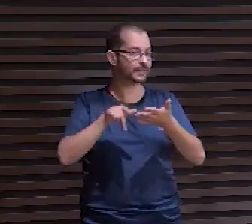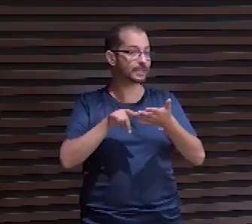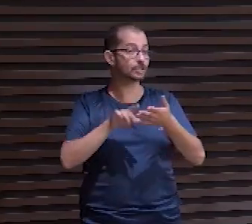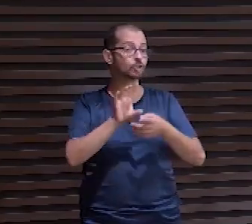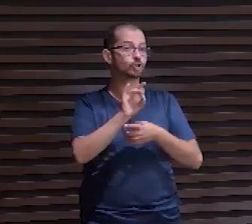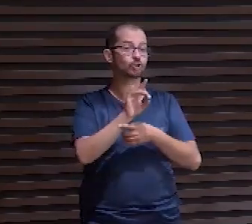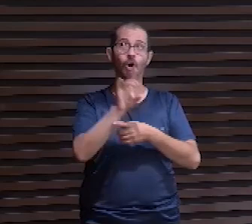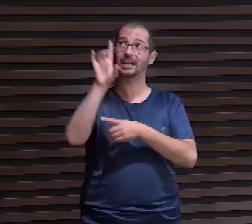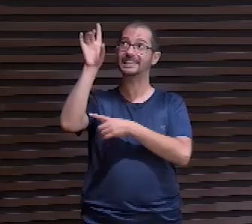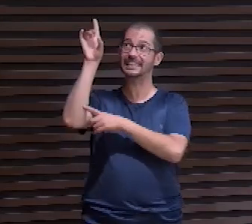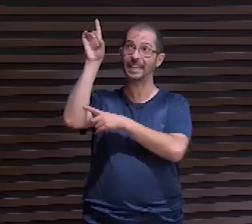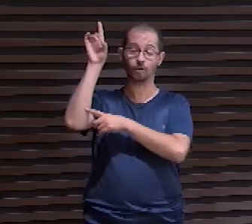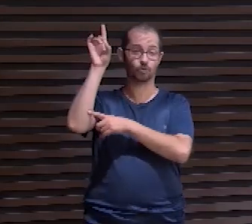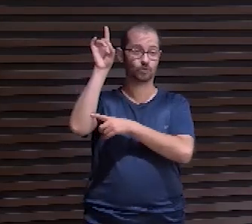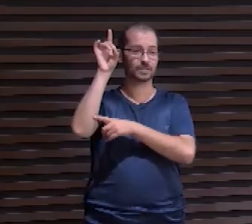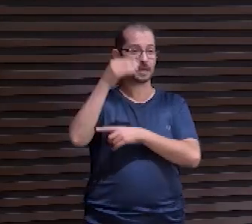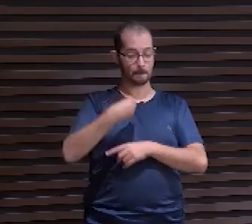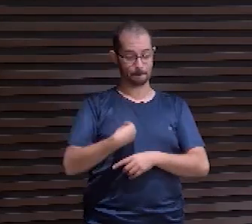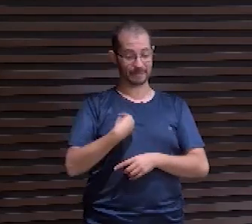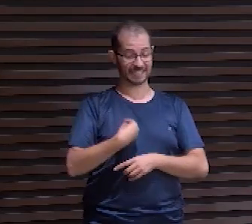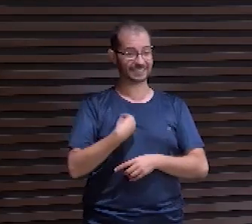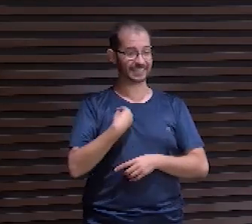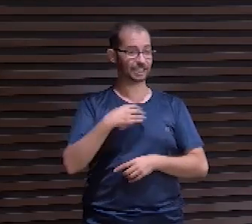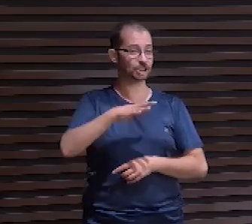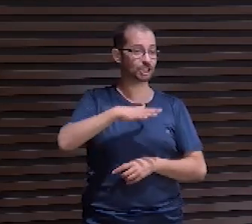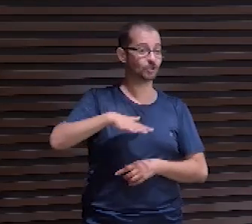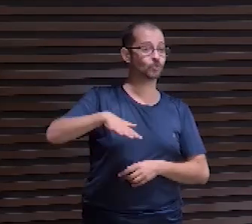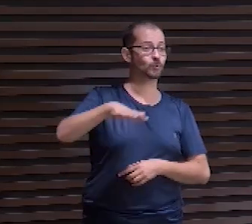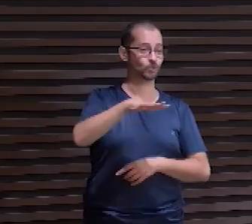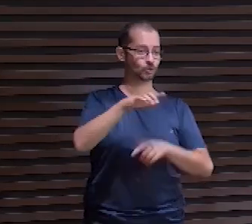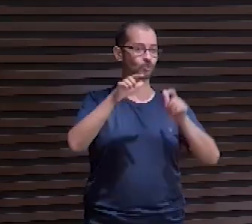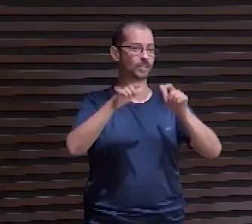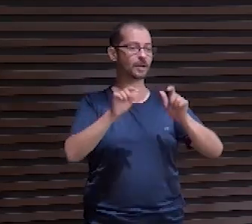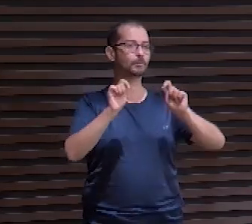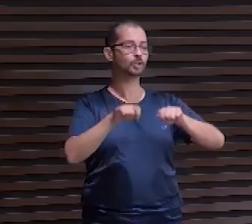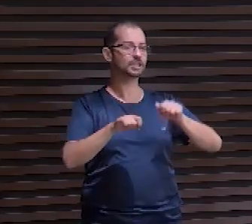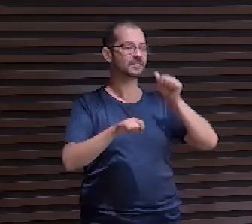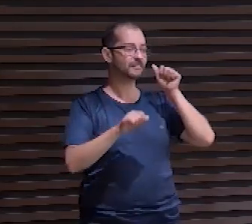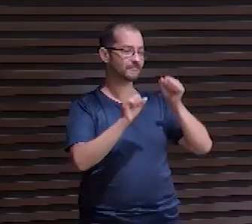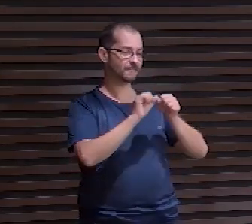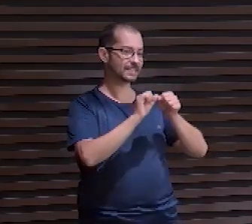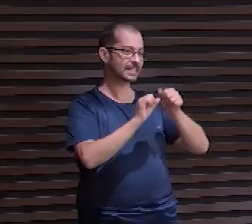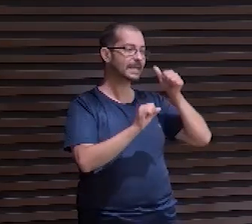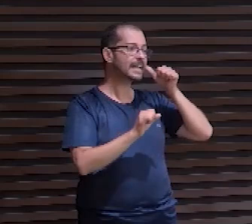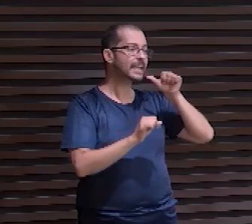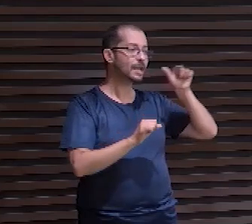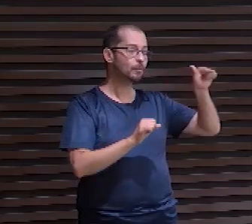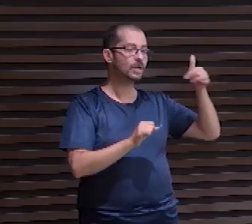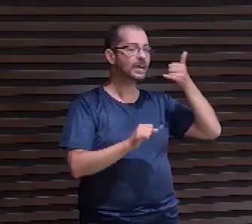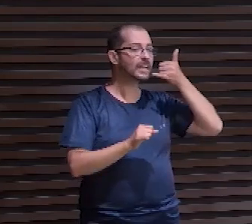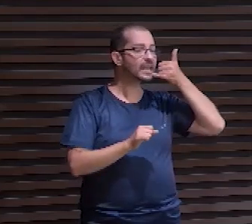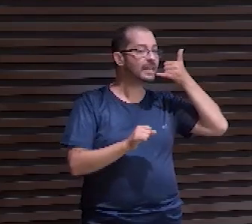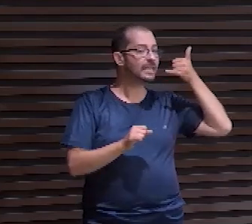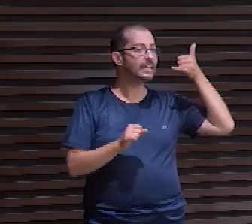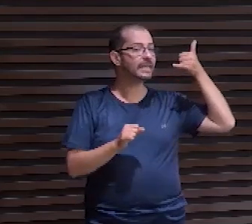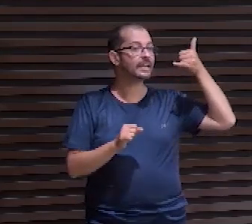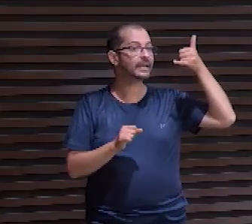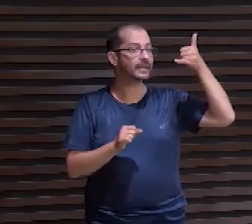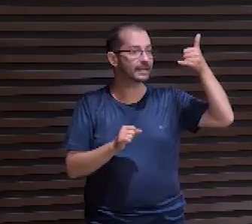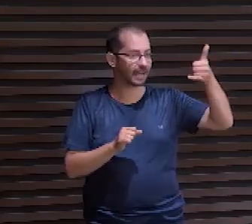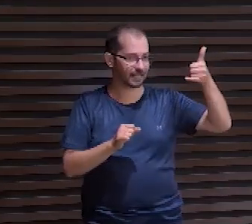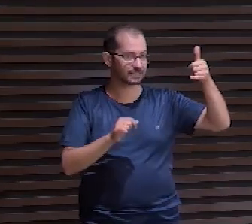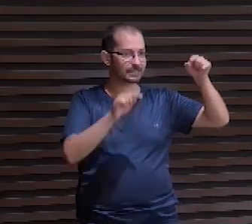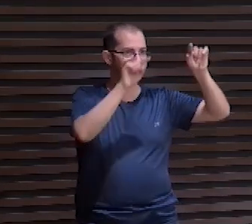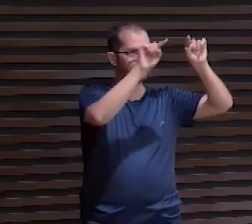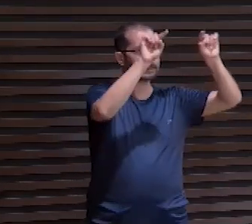Deus onisciente poderia ter feito com que aquela mulher ligasse para um número